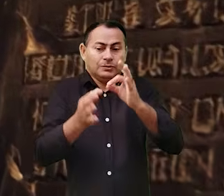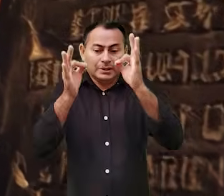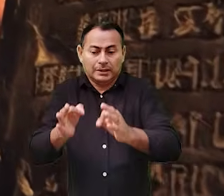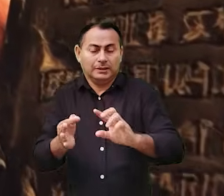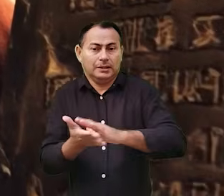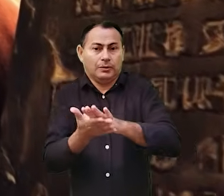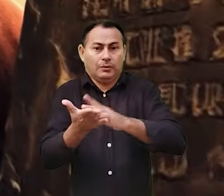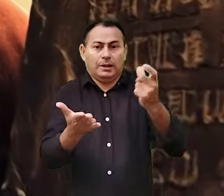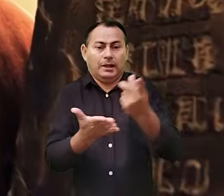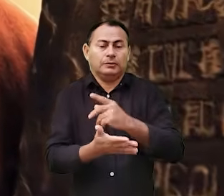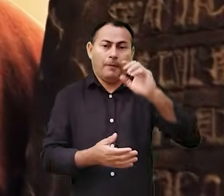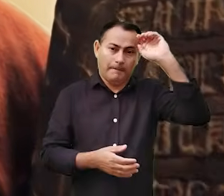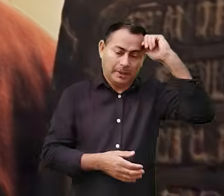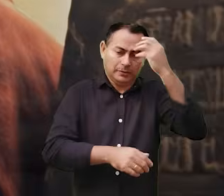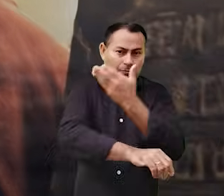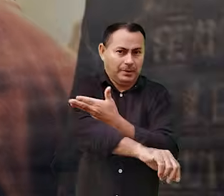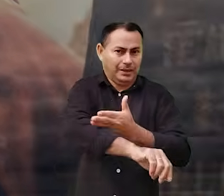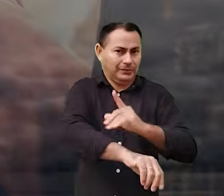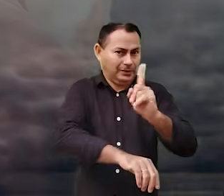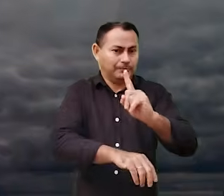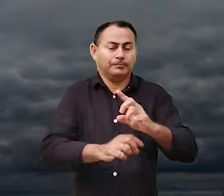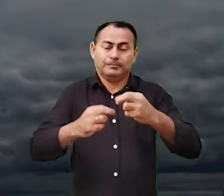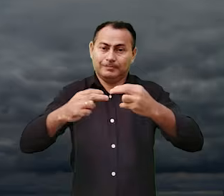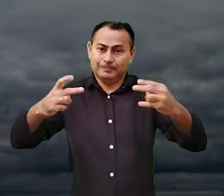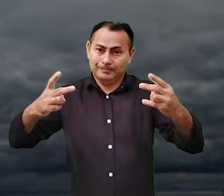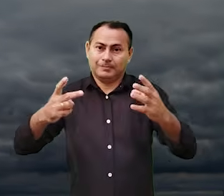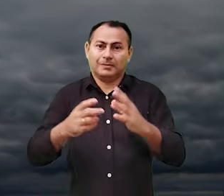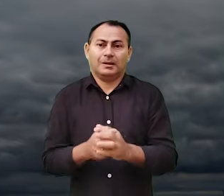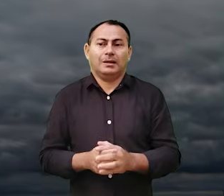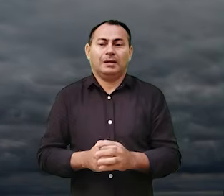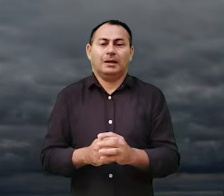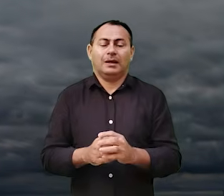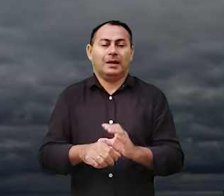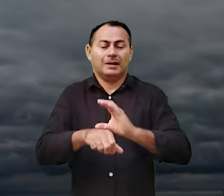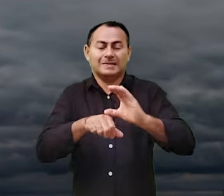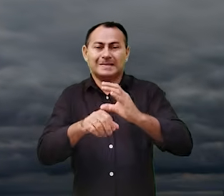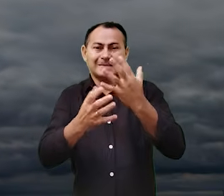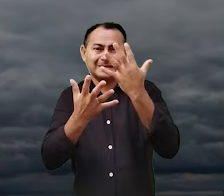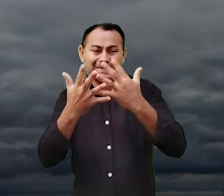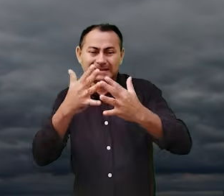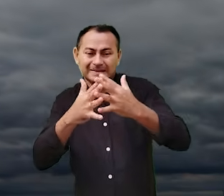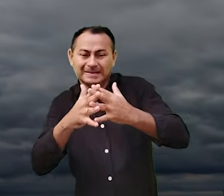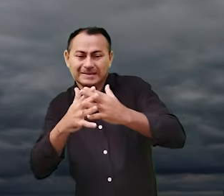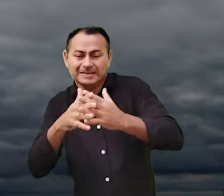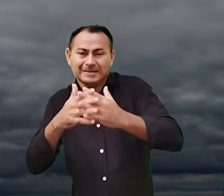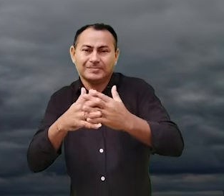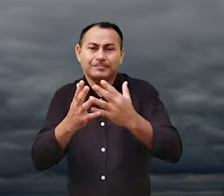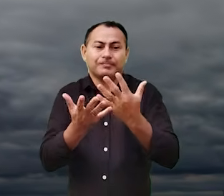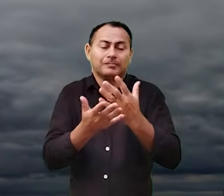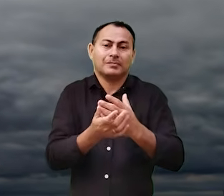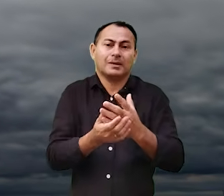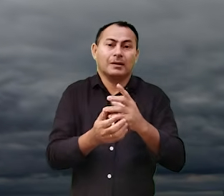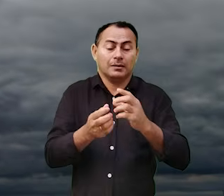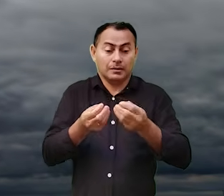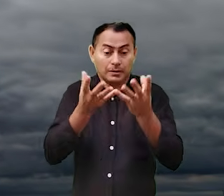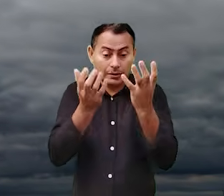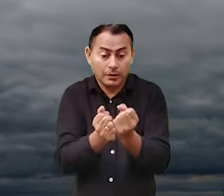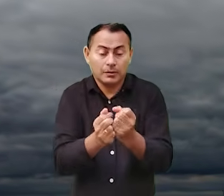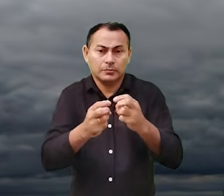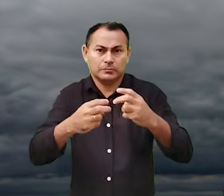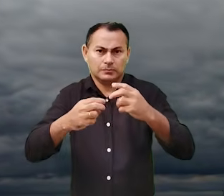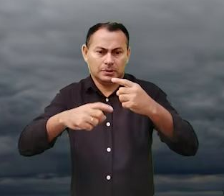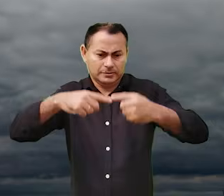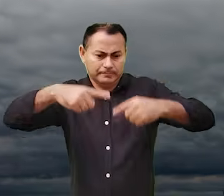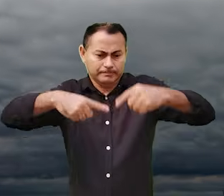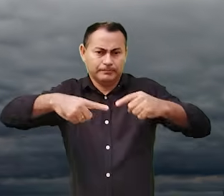certo e o errado, o preto e o branco. Eram questões acinzentadas, vamos dizer assim. E para lidar